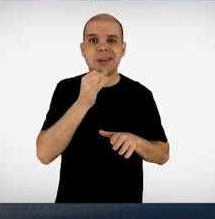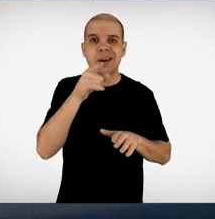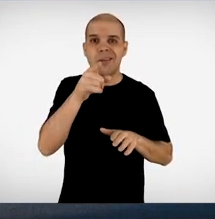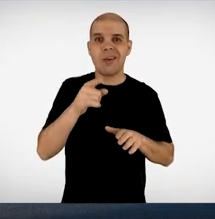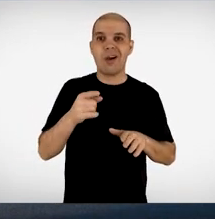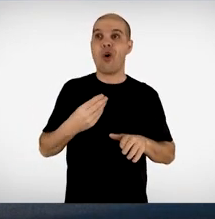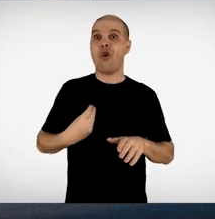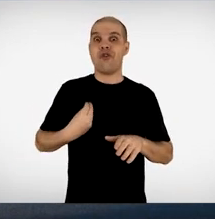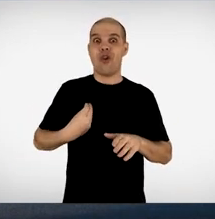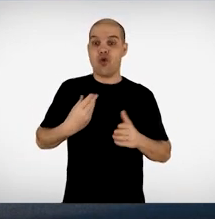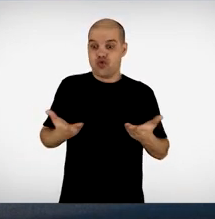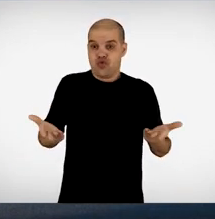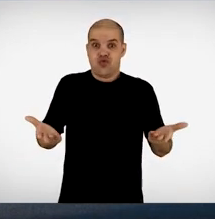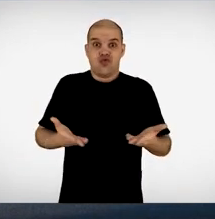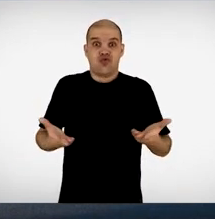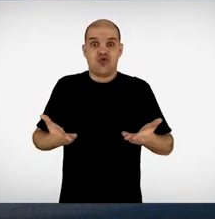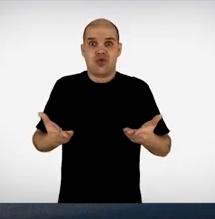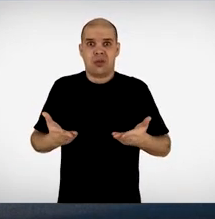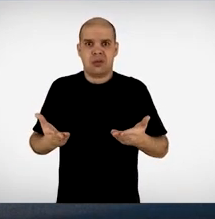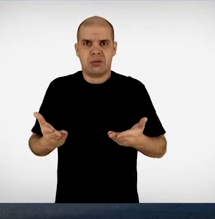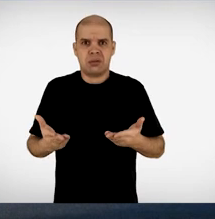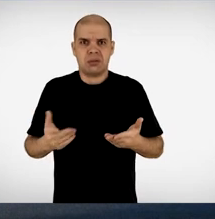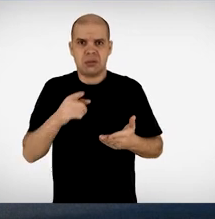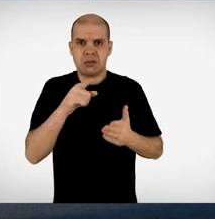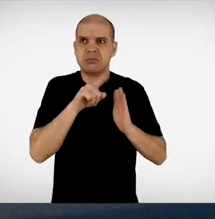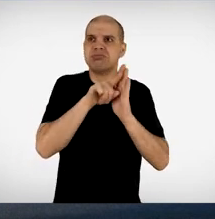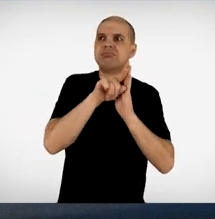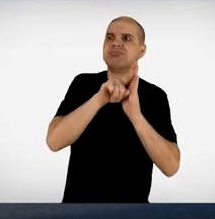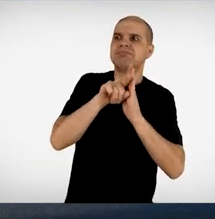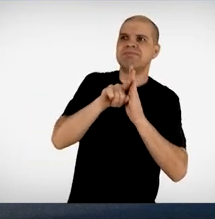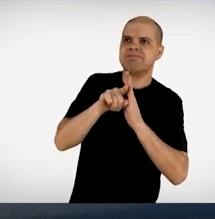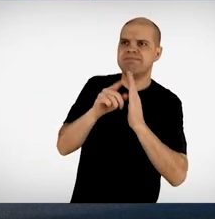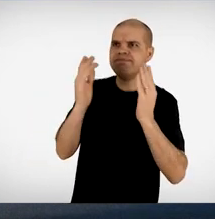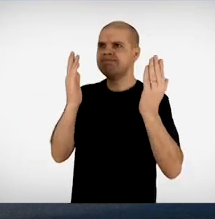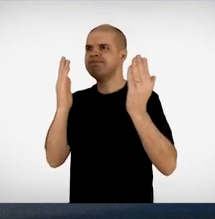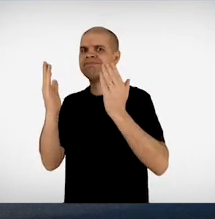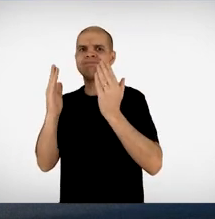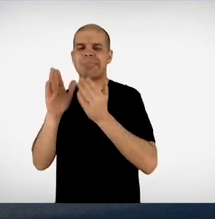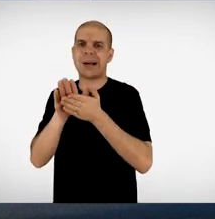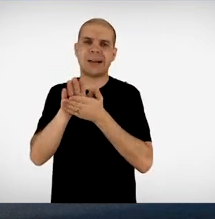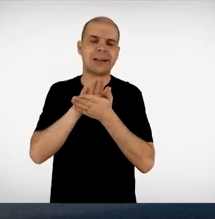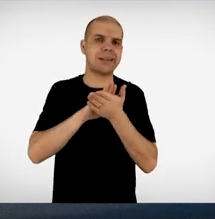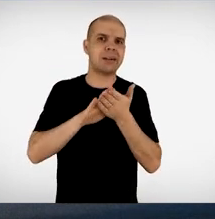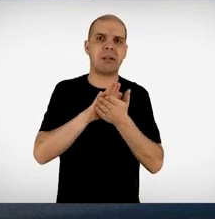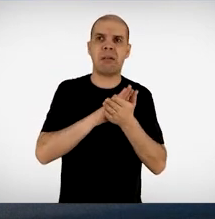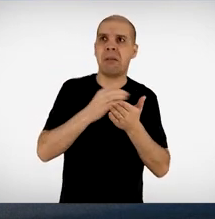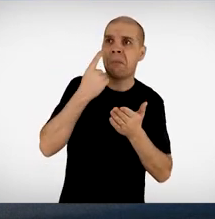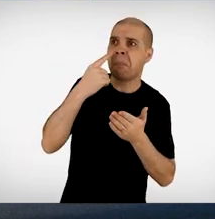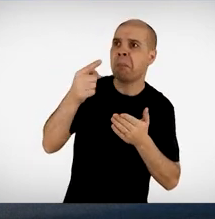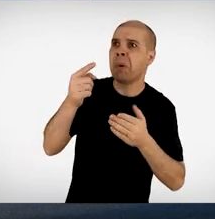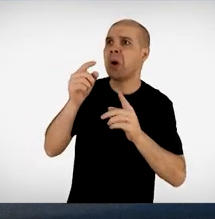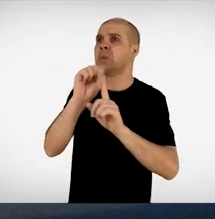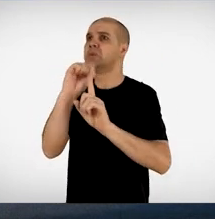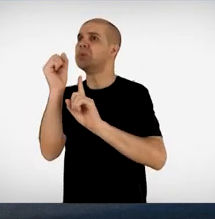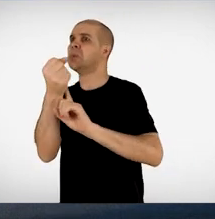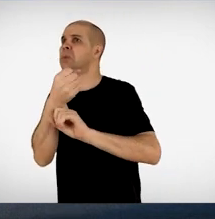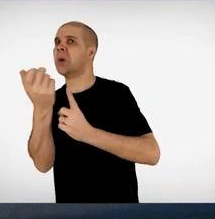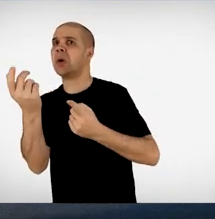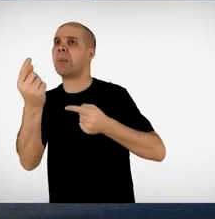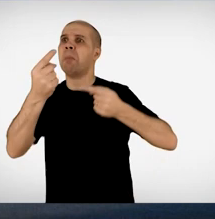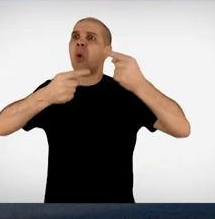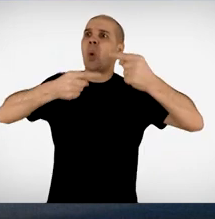época não realizam uma interpretação crítica, não produzem um estranhamento do que é visto no cotidiano da política e da